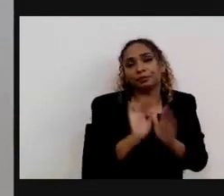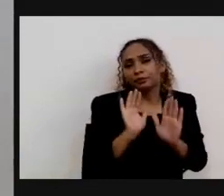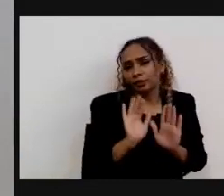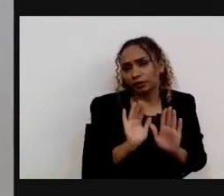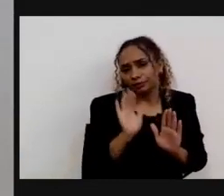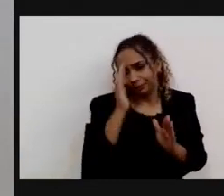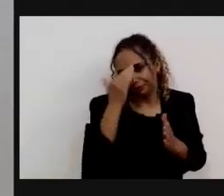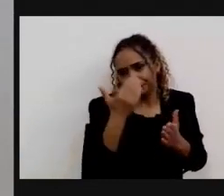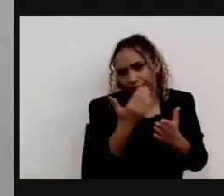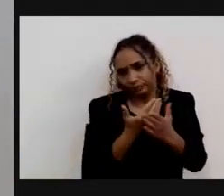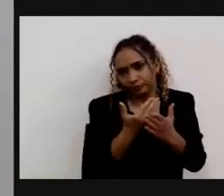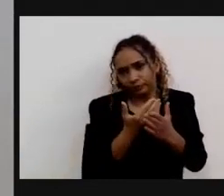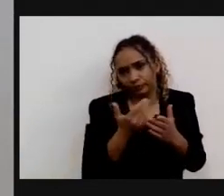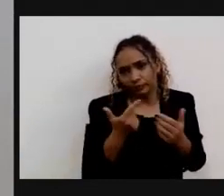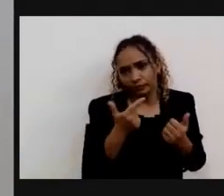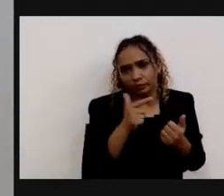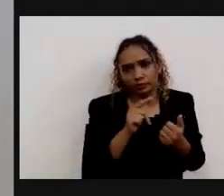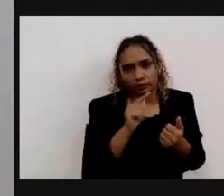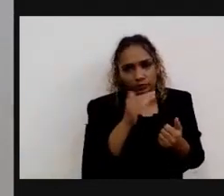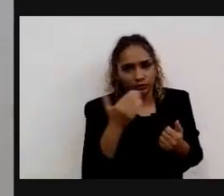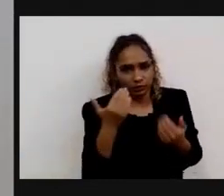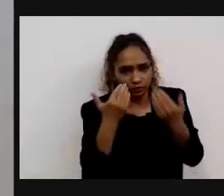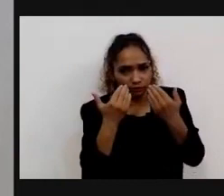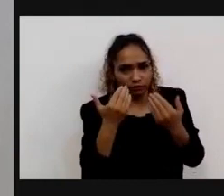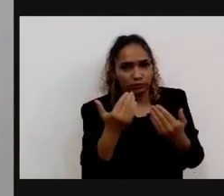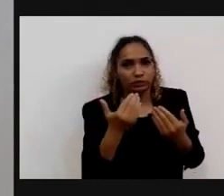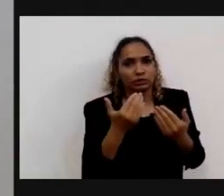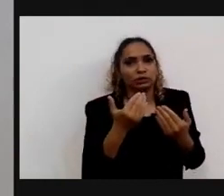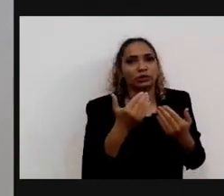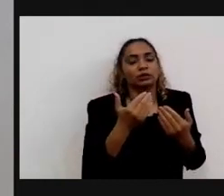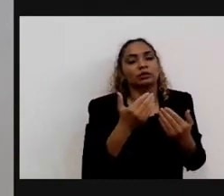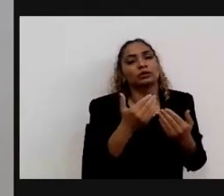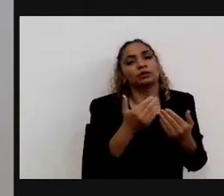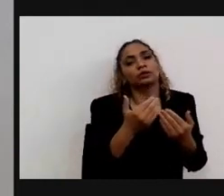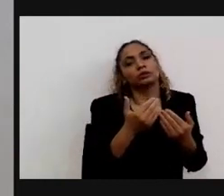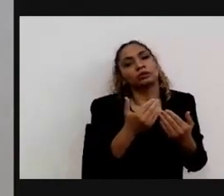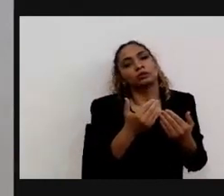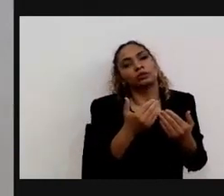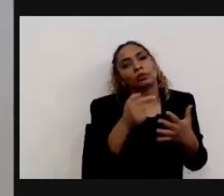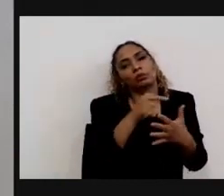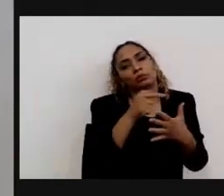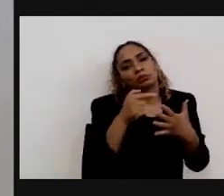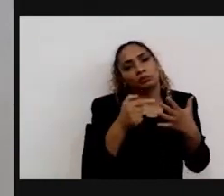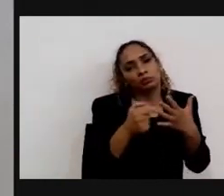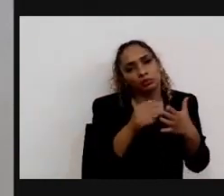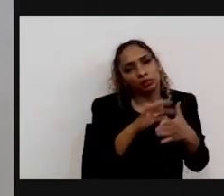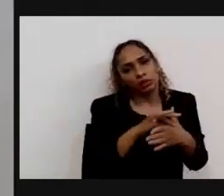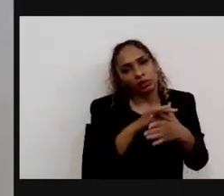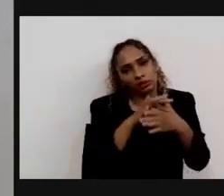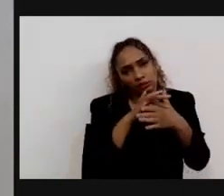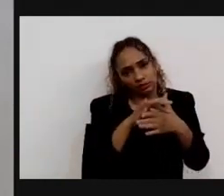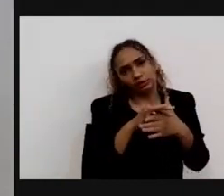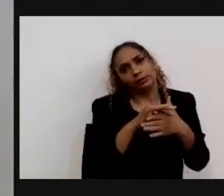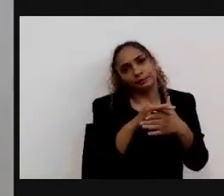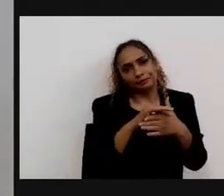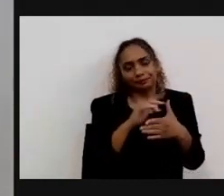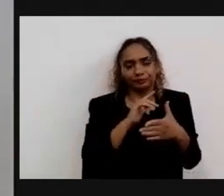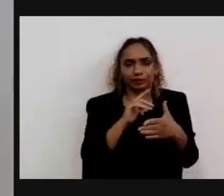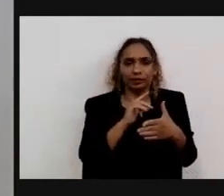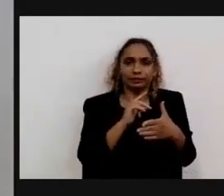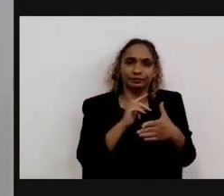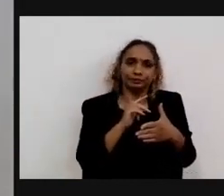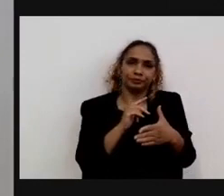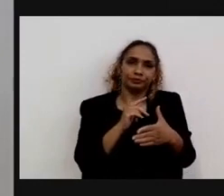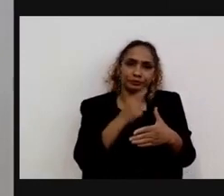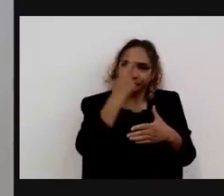eu acho que se a gente consegue ir demonstrando a partir de evidências de que lideranças que tem